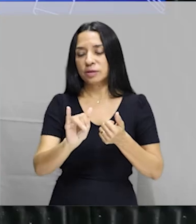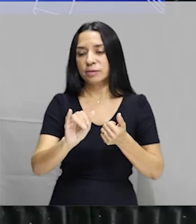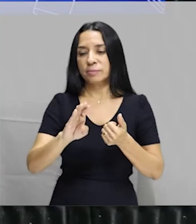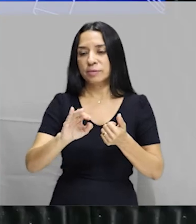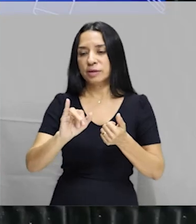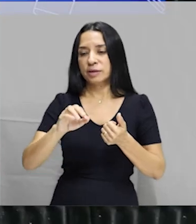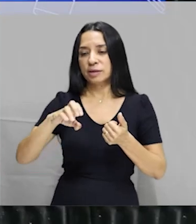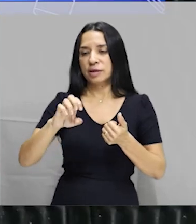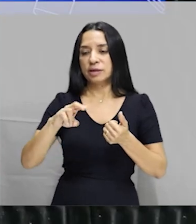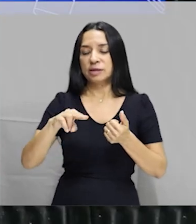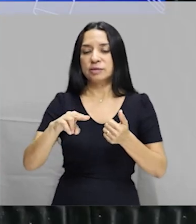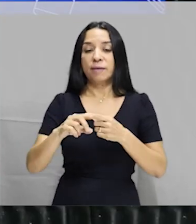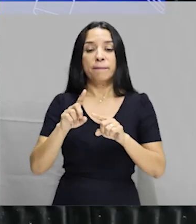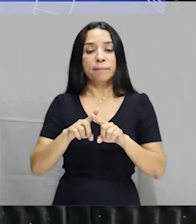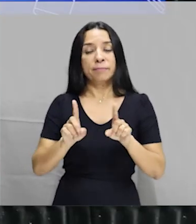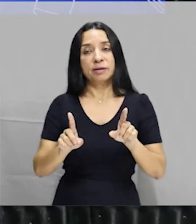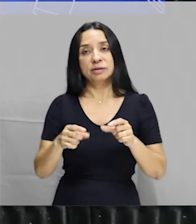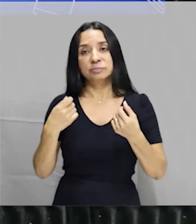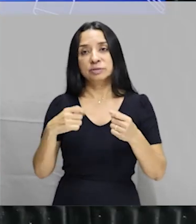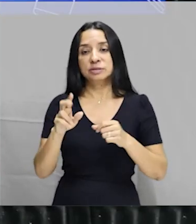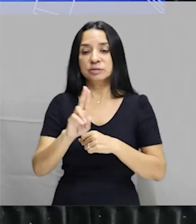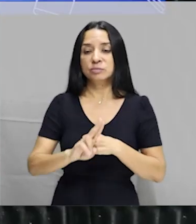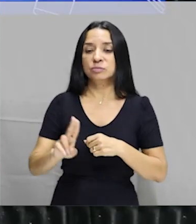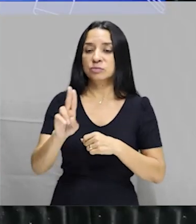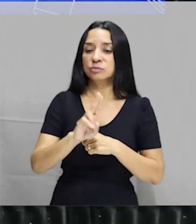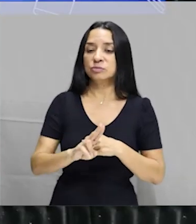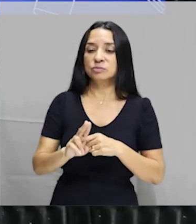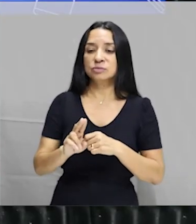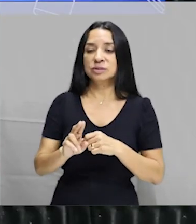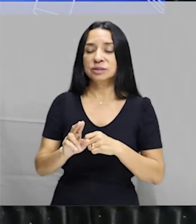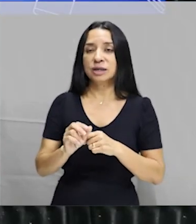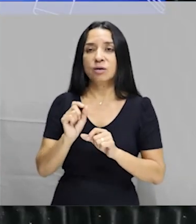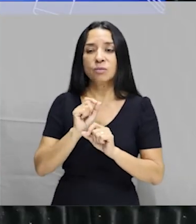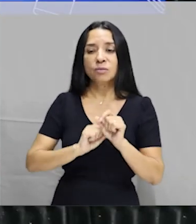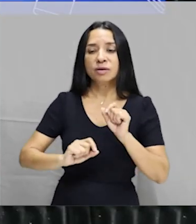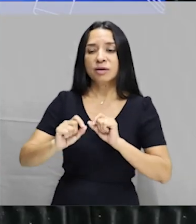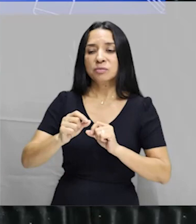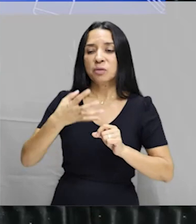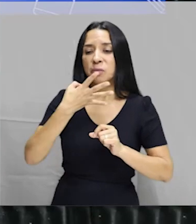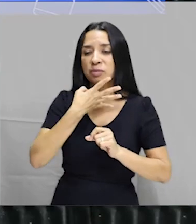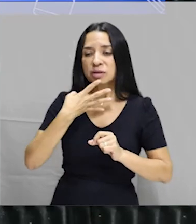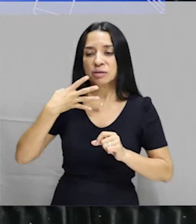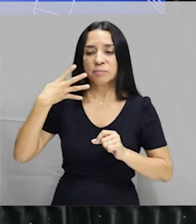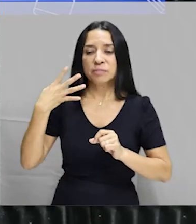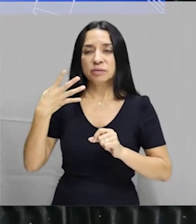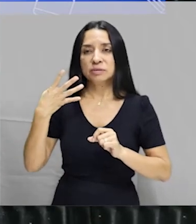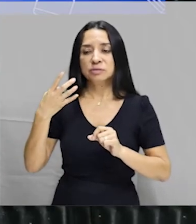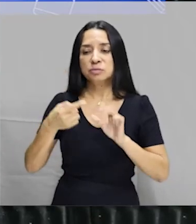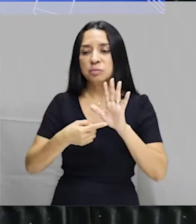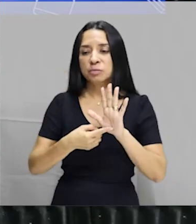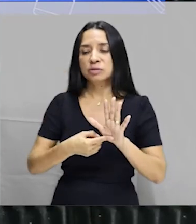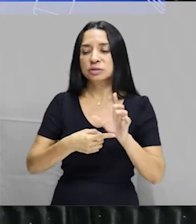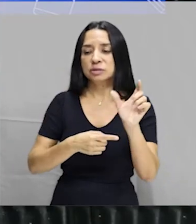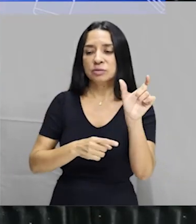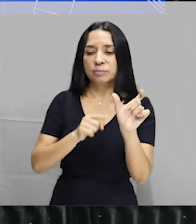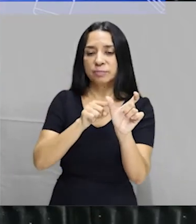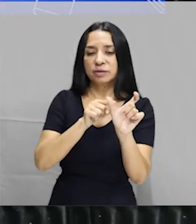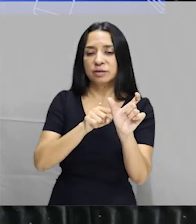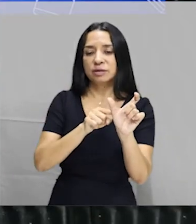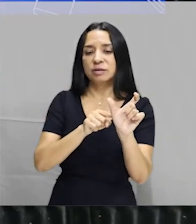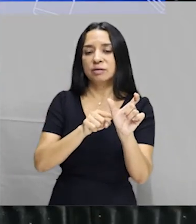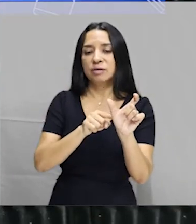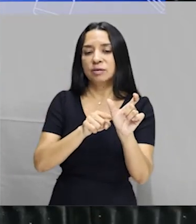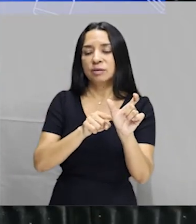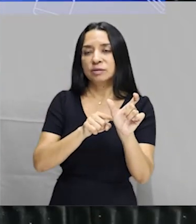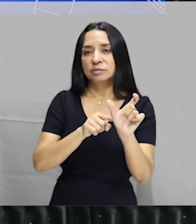nesse caso, devemos sempre usar um tom mais simpático, dando ênfase à palavra, pois se dissermos bien,